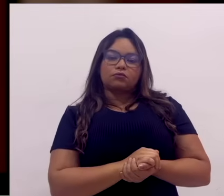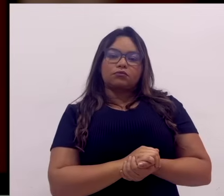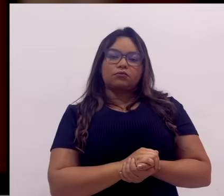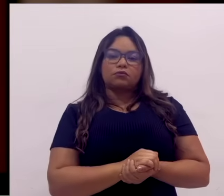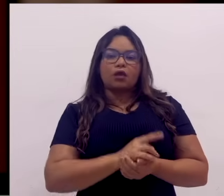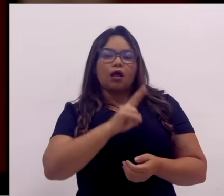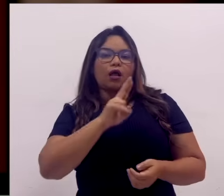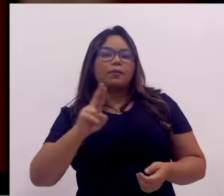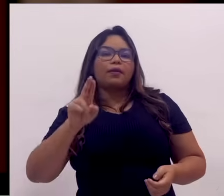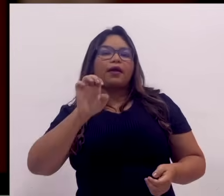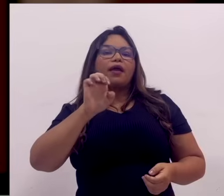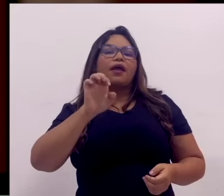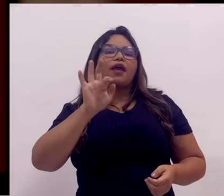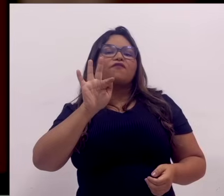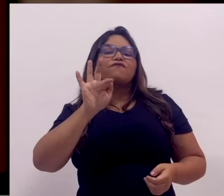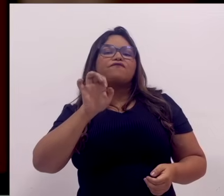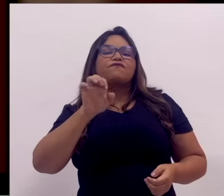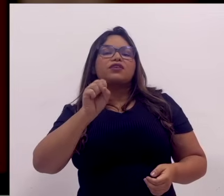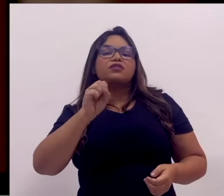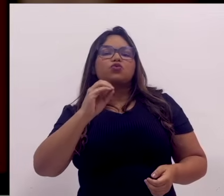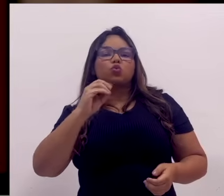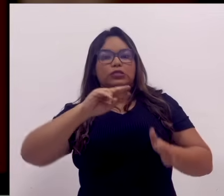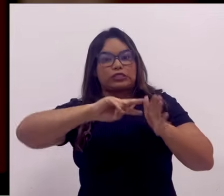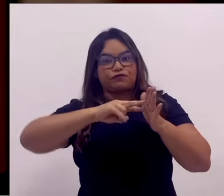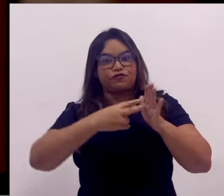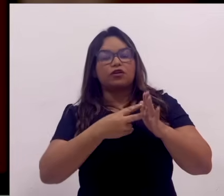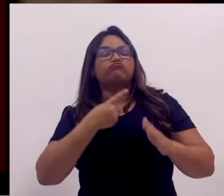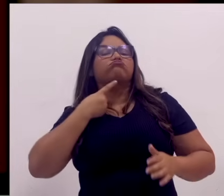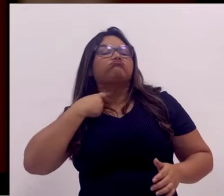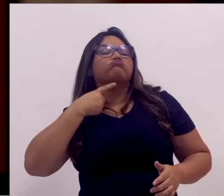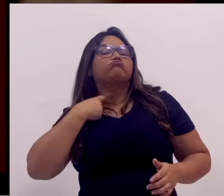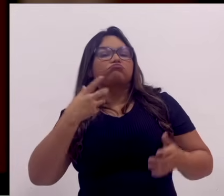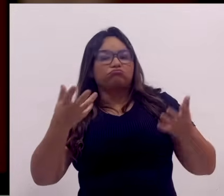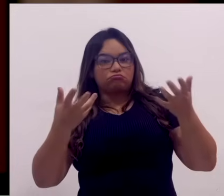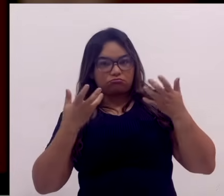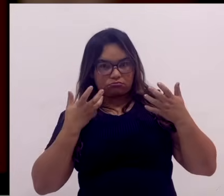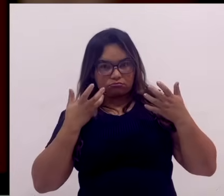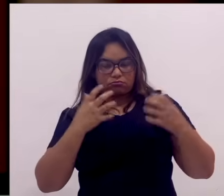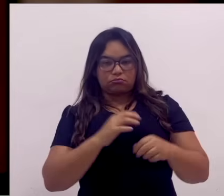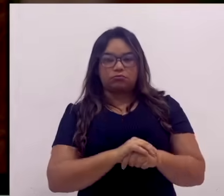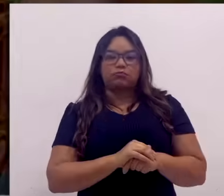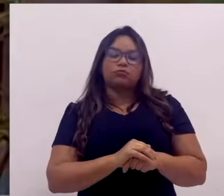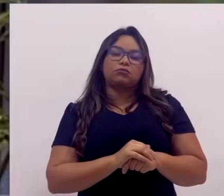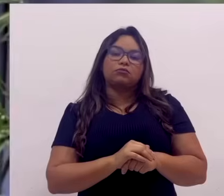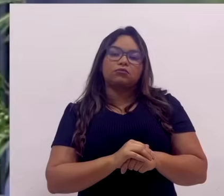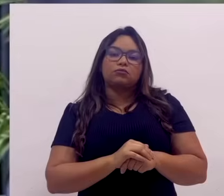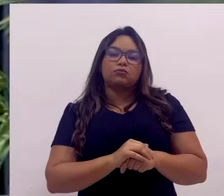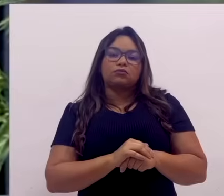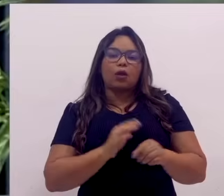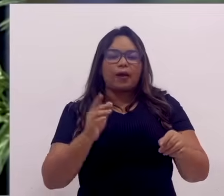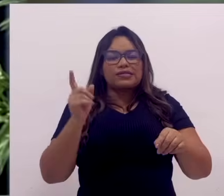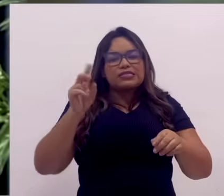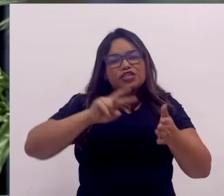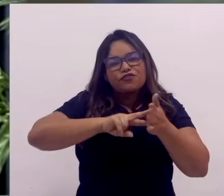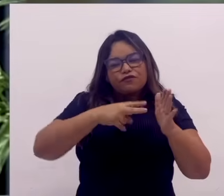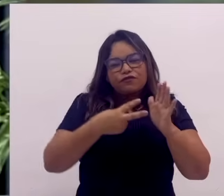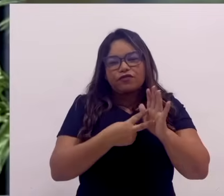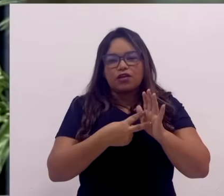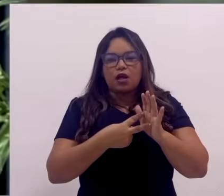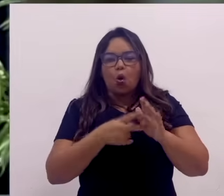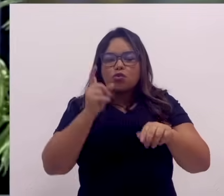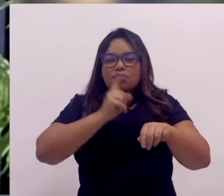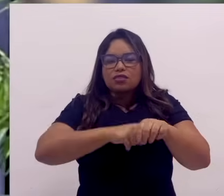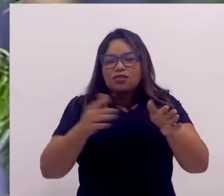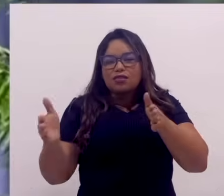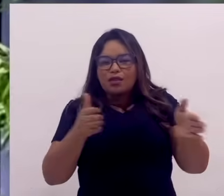E o nome Éfeso significa desejado. Assim que é uma condição desejável aquela na qual ela está,